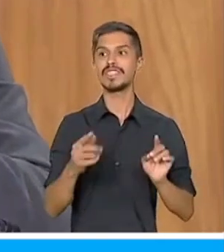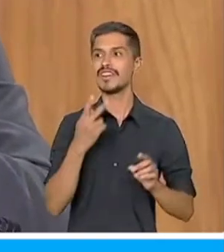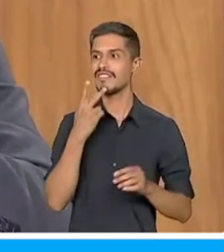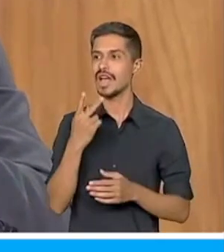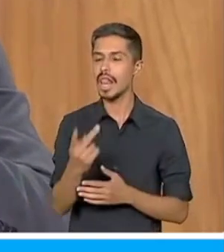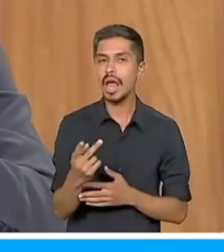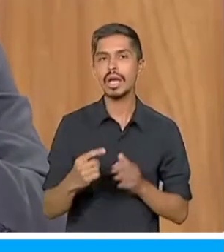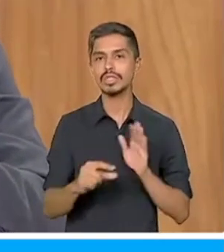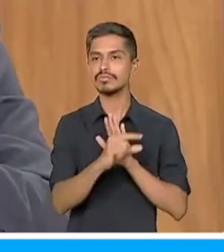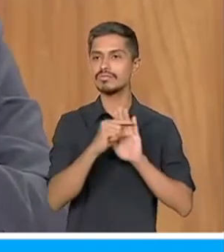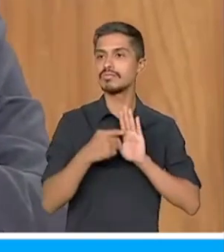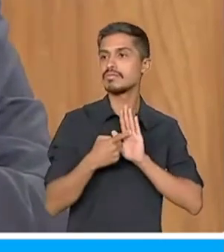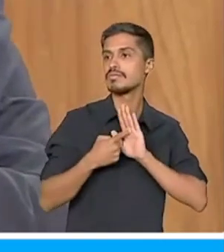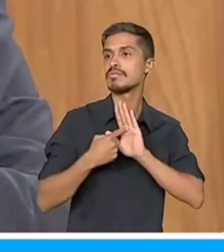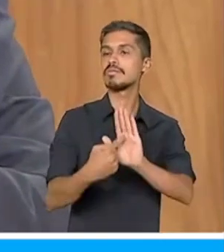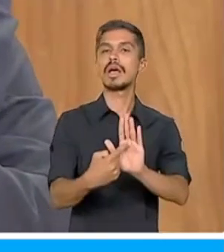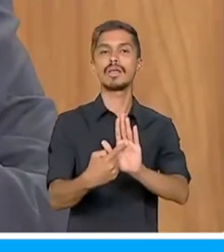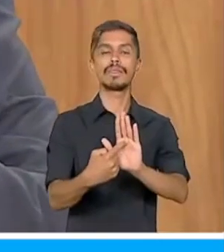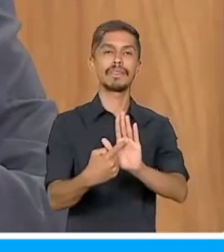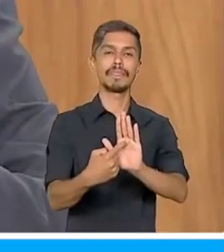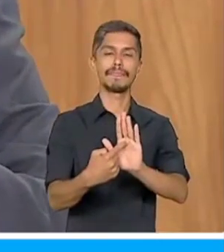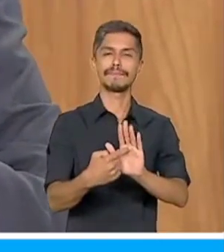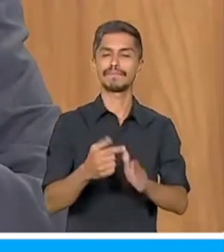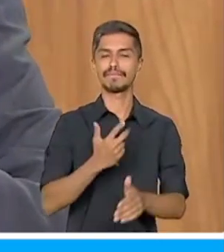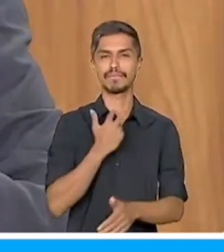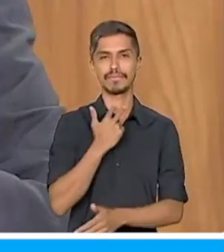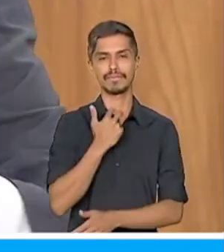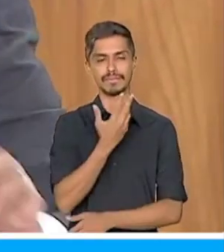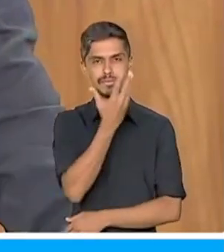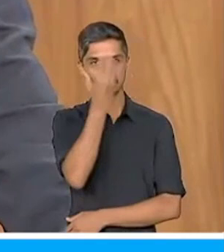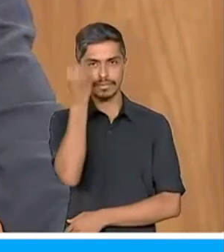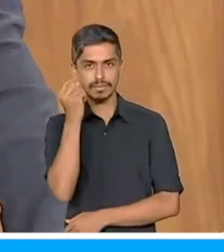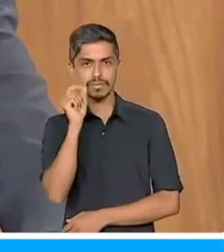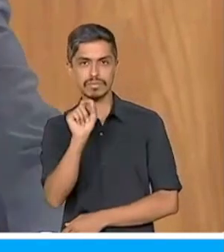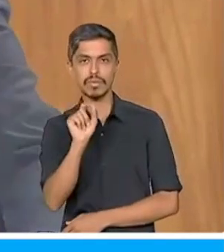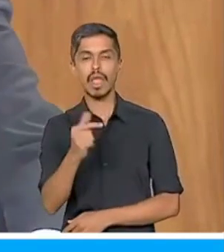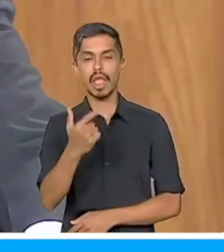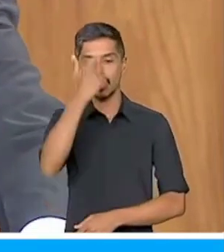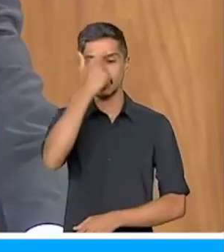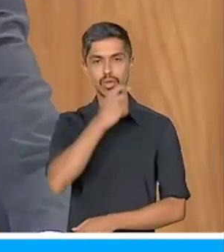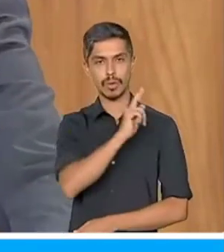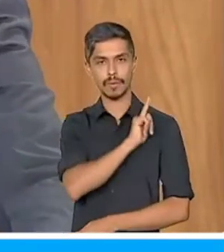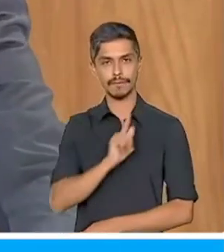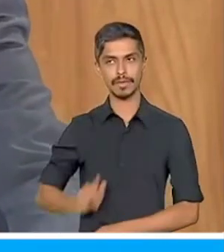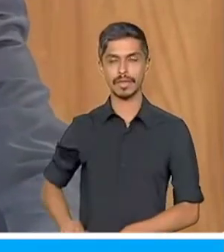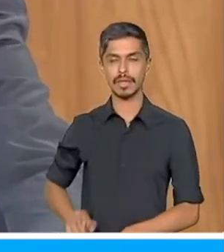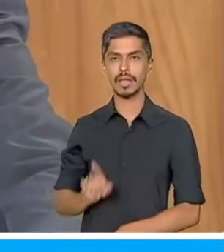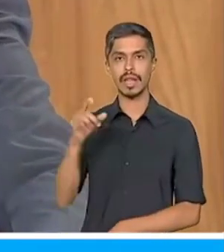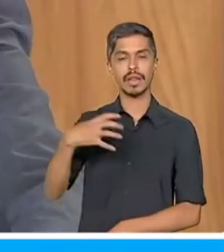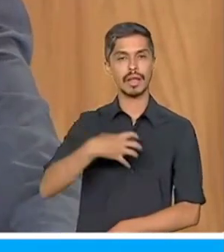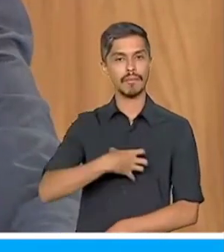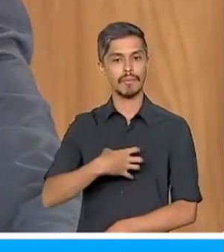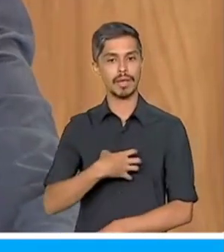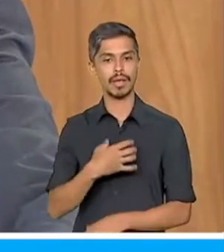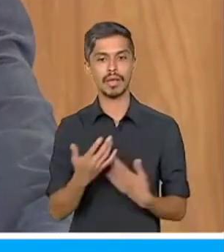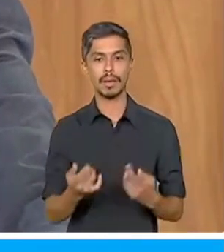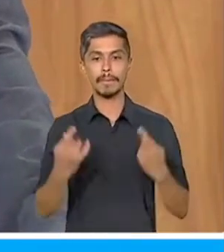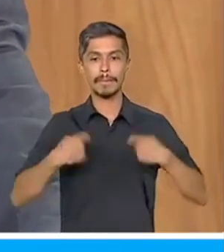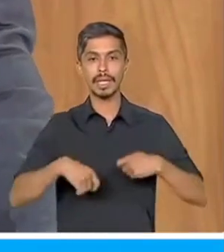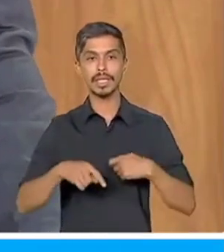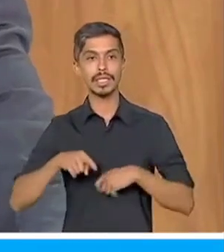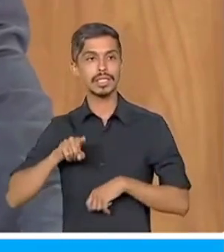muito orgulho de ter votado no Lulão. Exatamente, exatamente. O que os bolsonaristas vão dizer